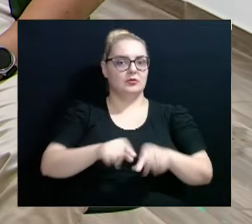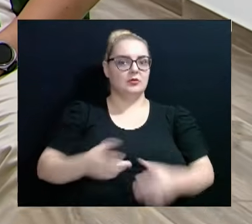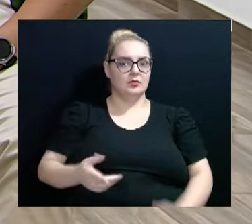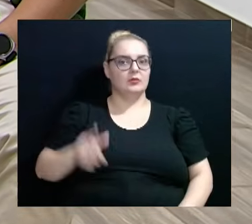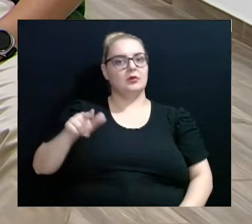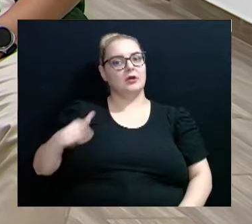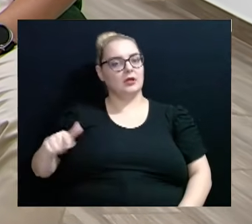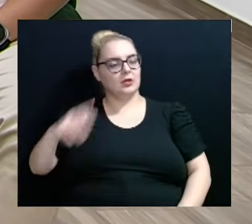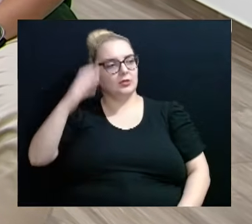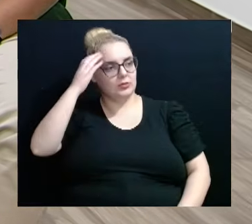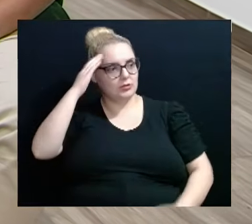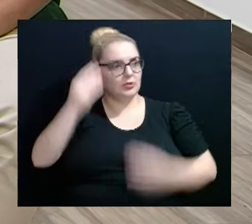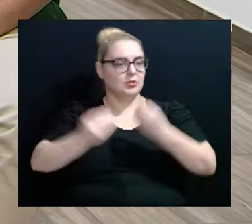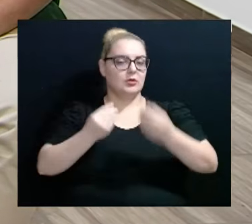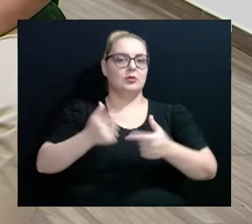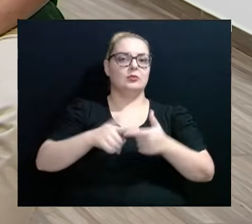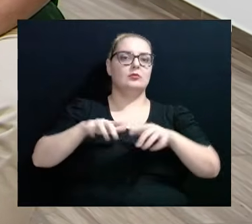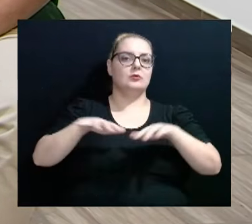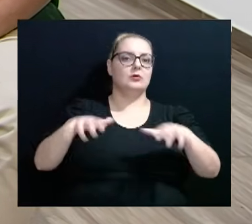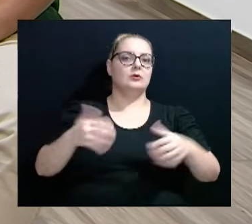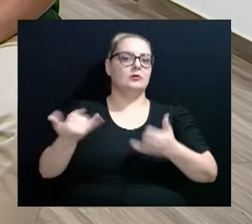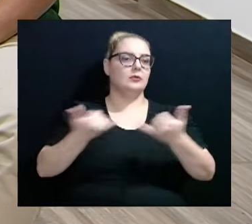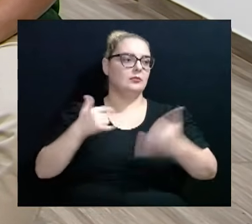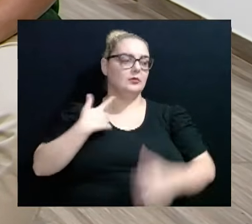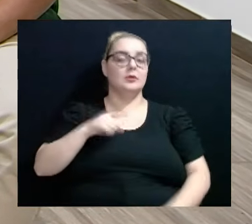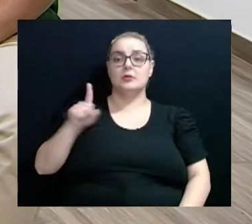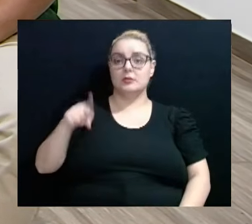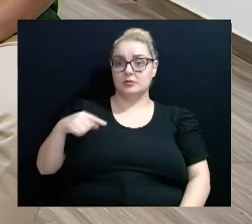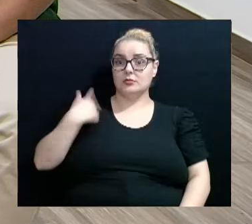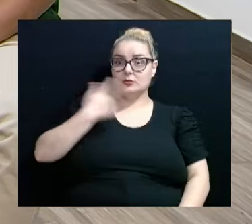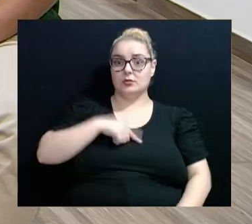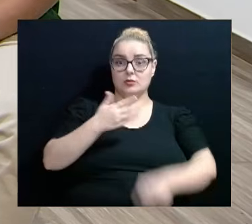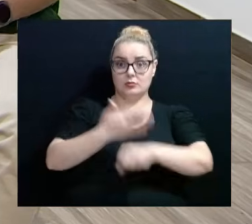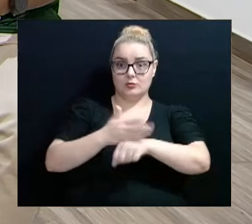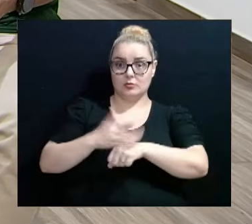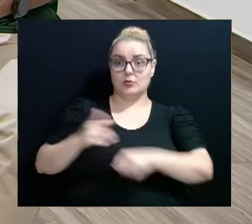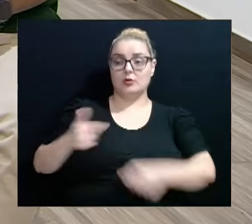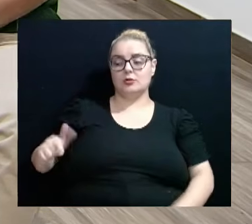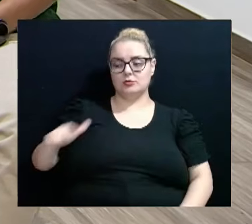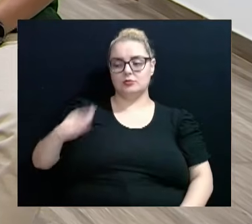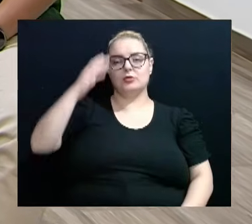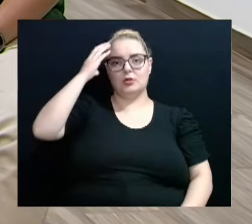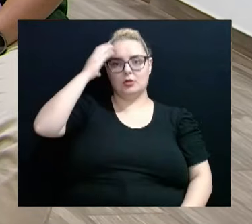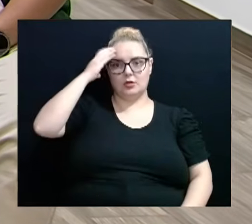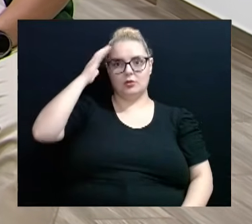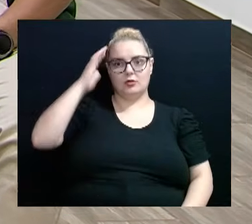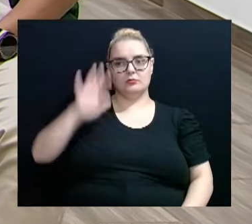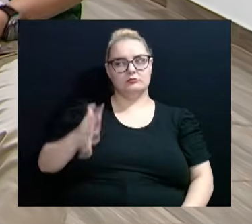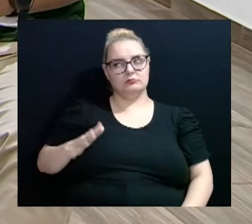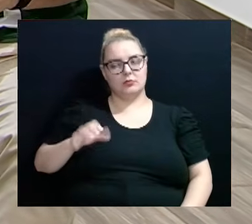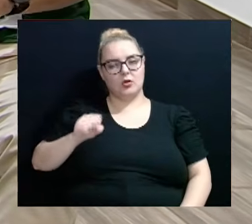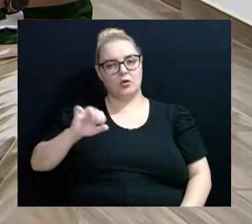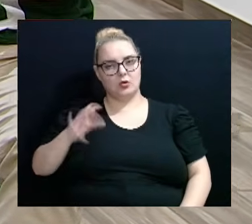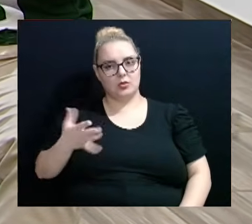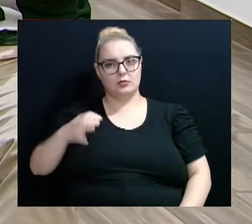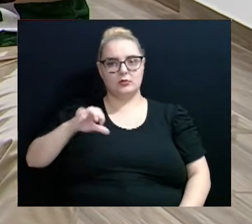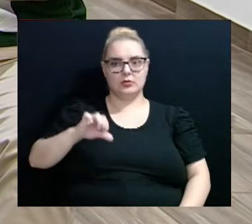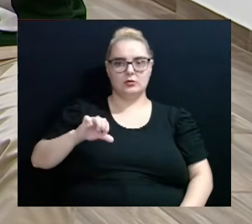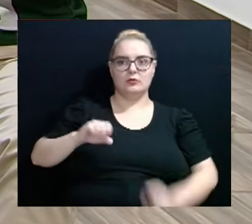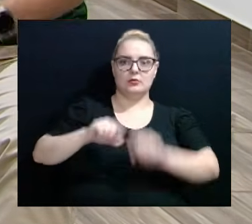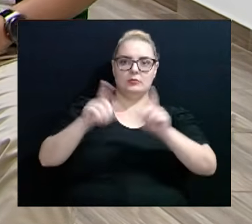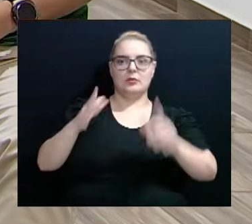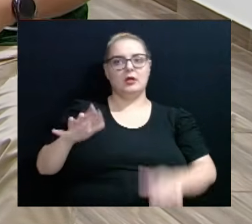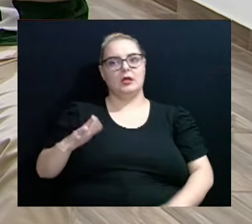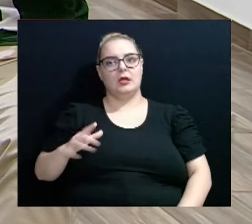os jovens também? São no taquaral? Como é que isso se divide? Conta pra gente. Isso mesmo, nossos treinos são no taquaral, começam ali por volta de